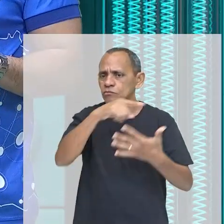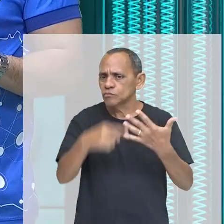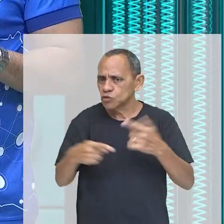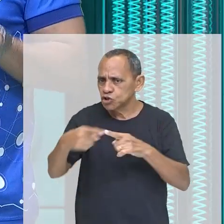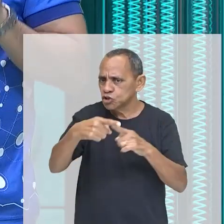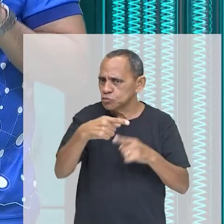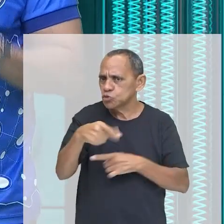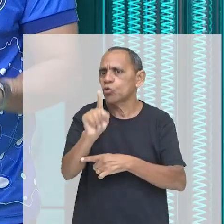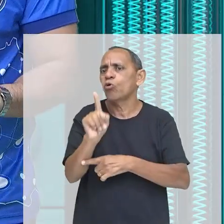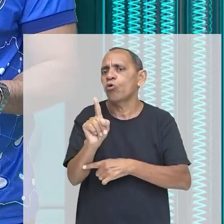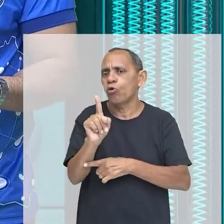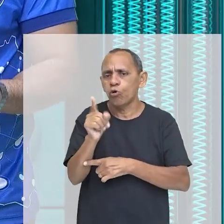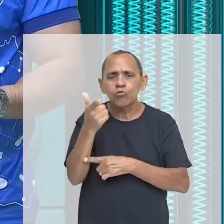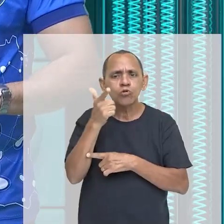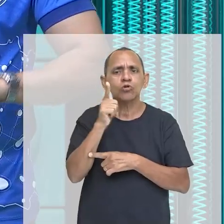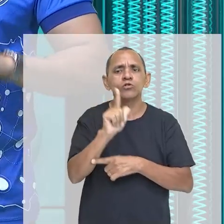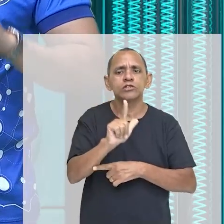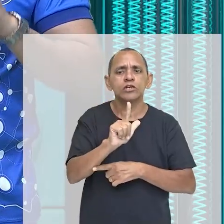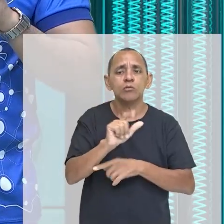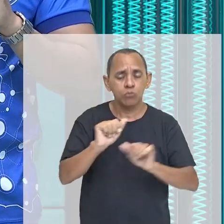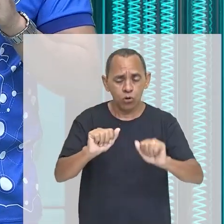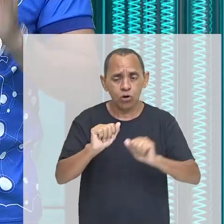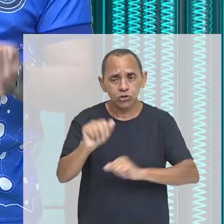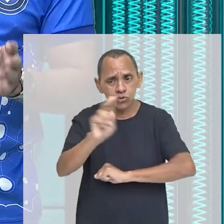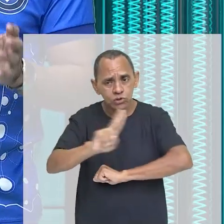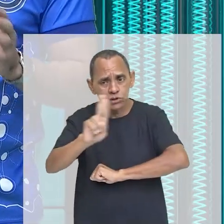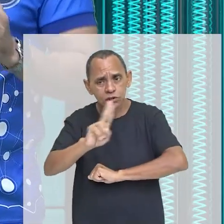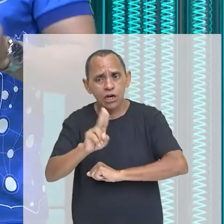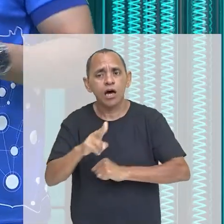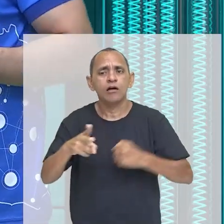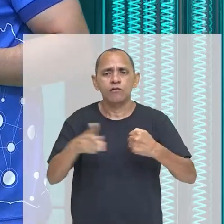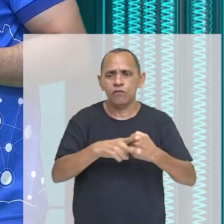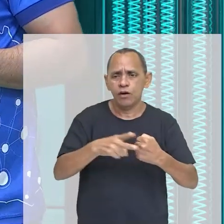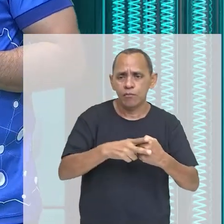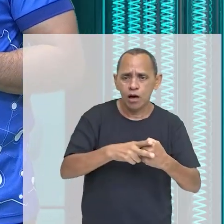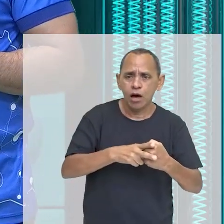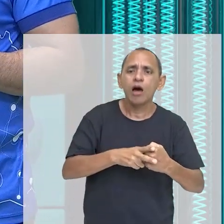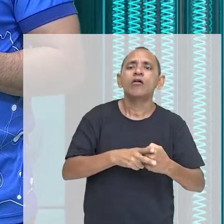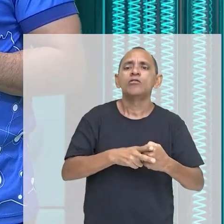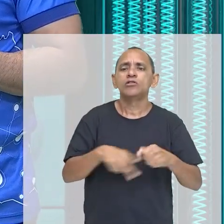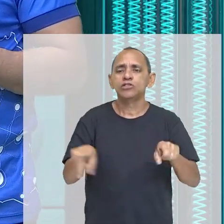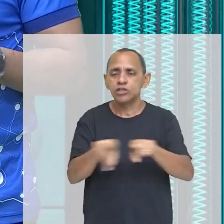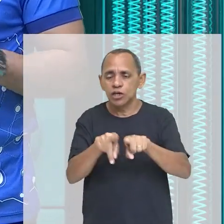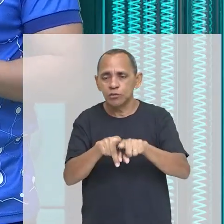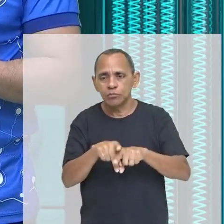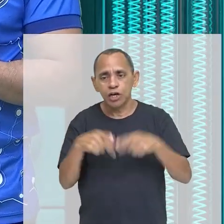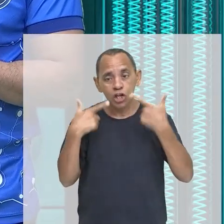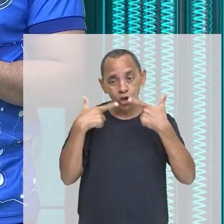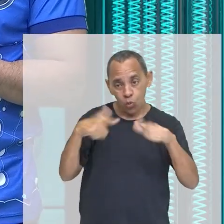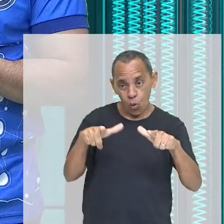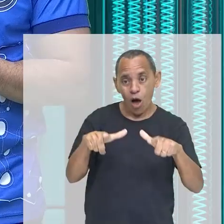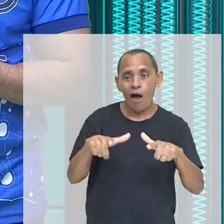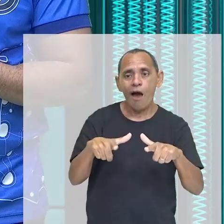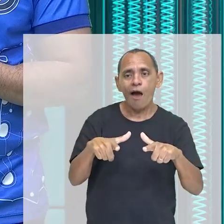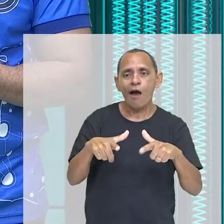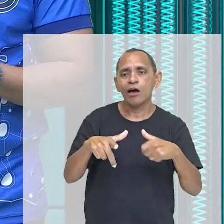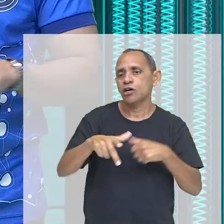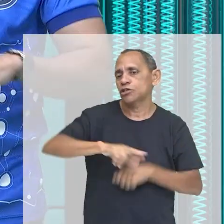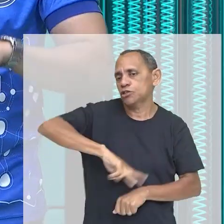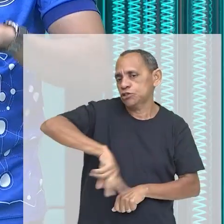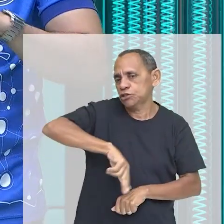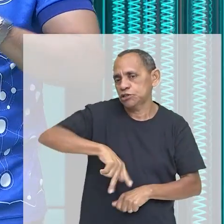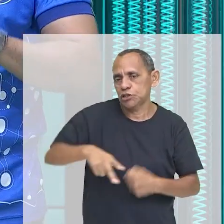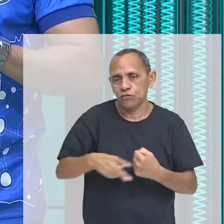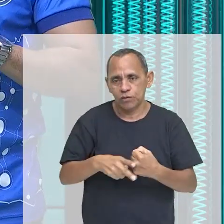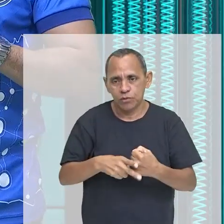só utilizar a linguagem não verbal, ou então linguagem verbal e não verbal ao mesmo tempo, que são os sinais de trânsito,